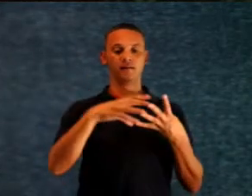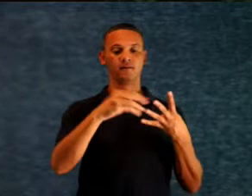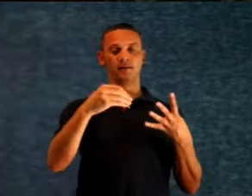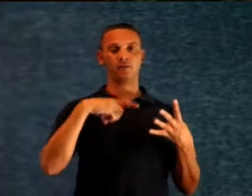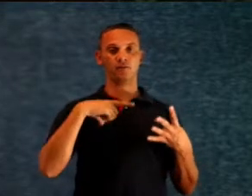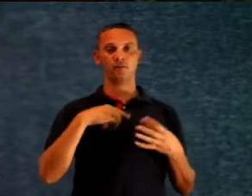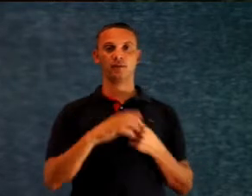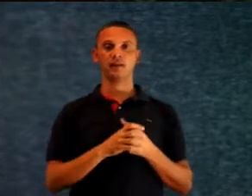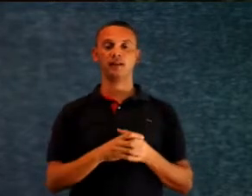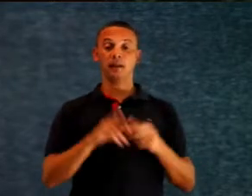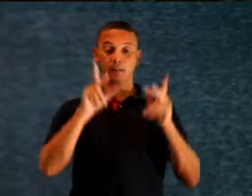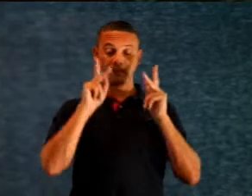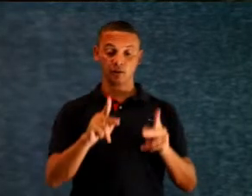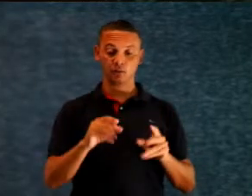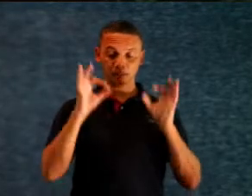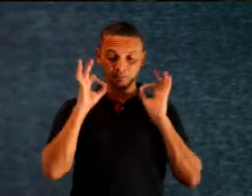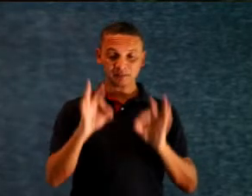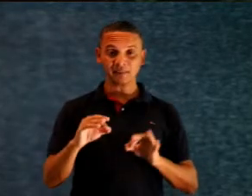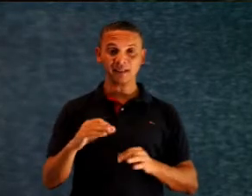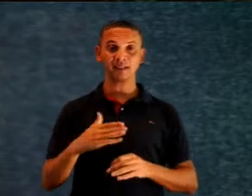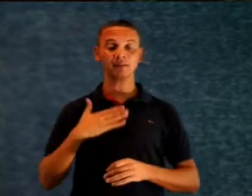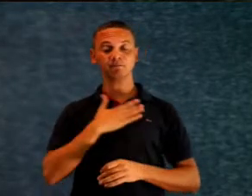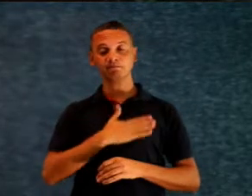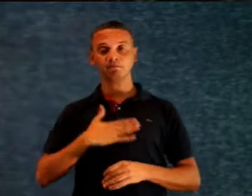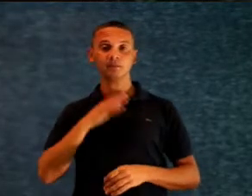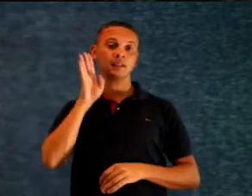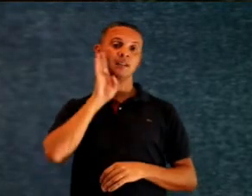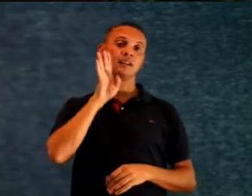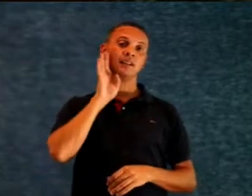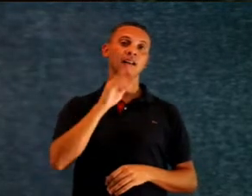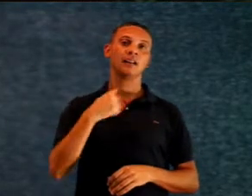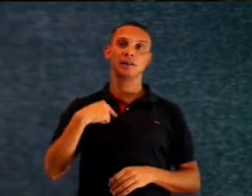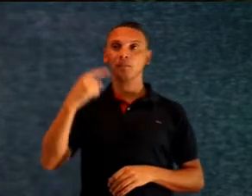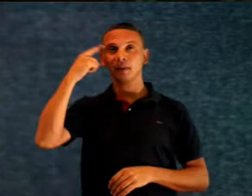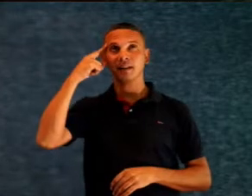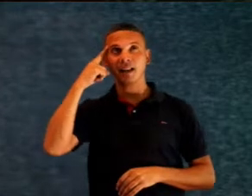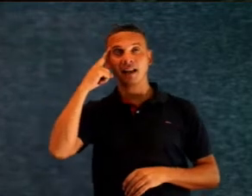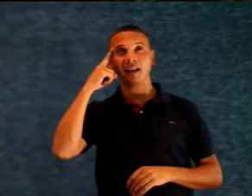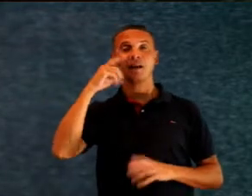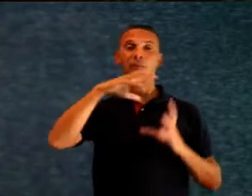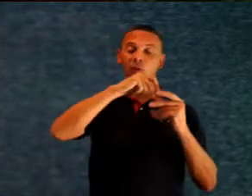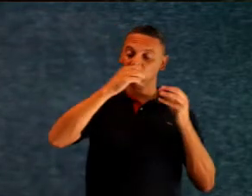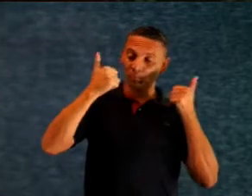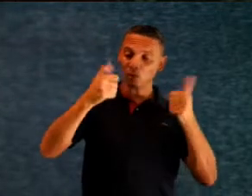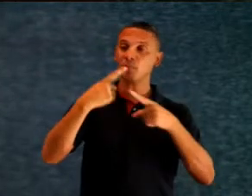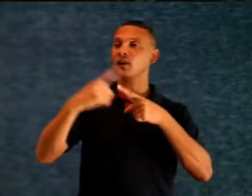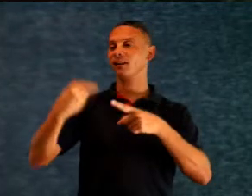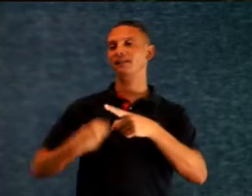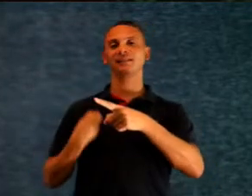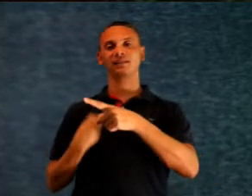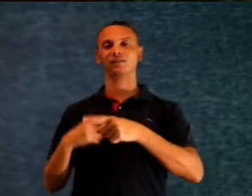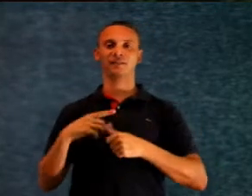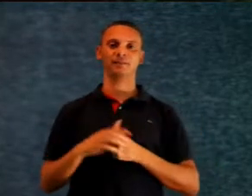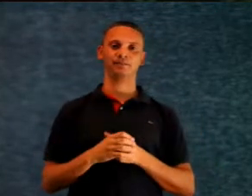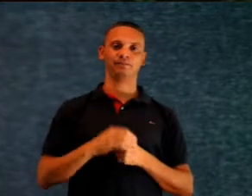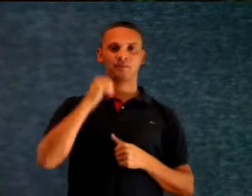tiveram, presenças humanas sem as quais, para mim, o mundo seria menor e a vida menos bela. Maria Julieta, como